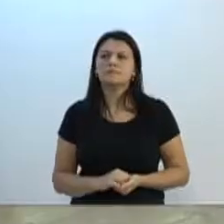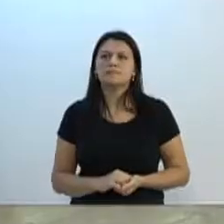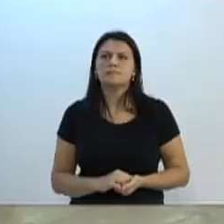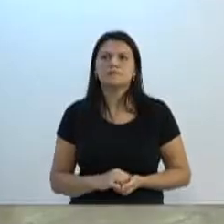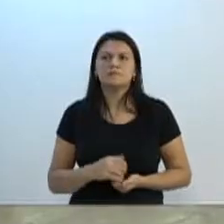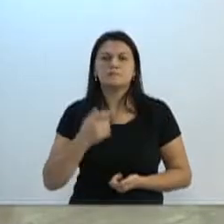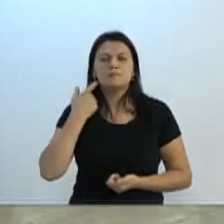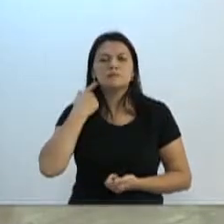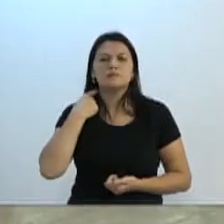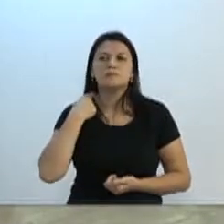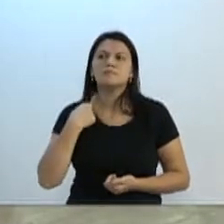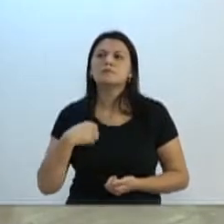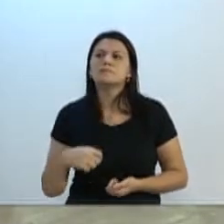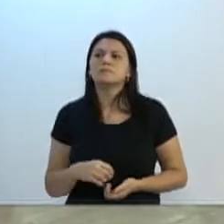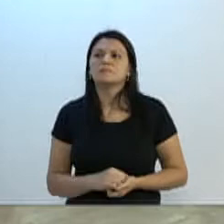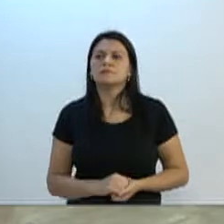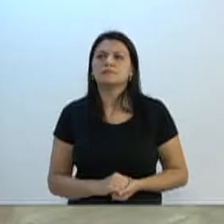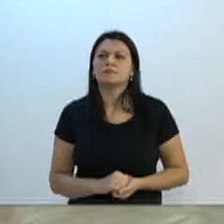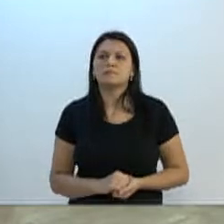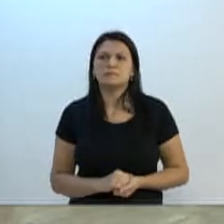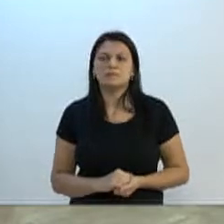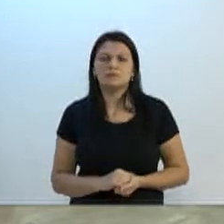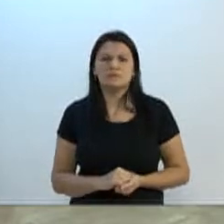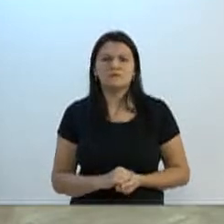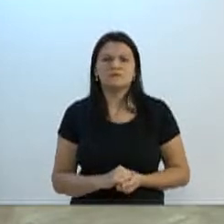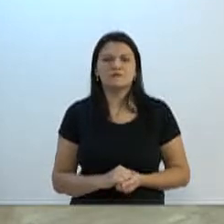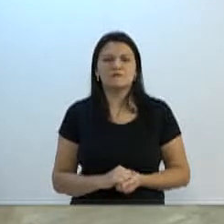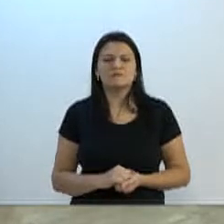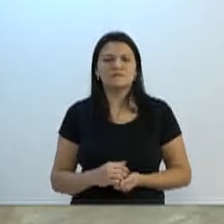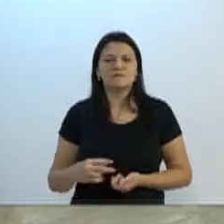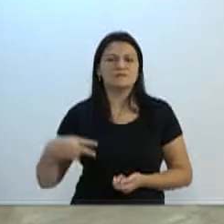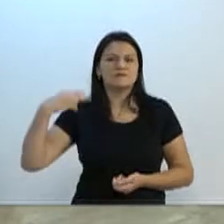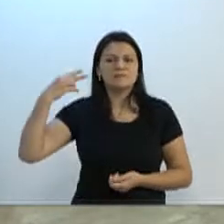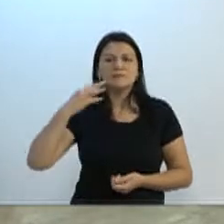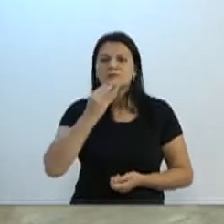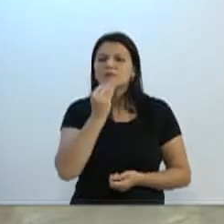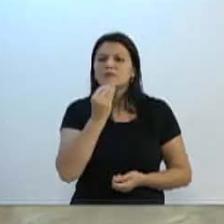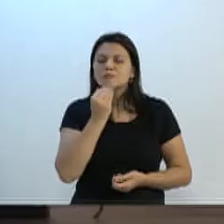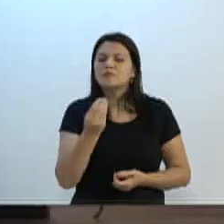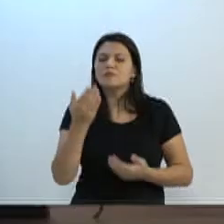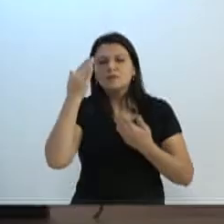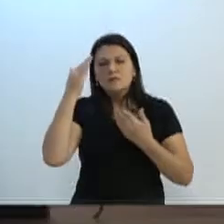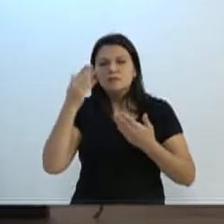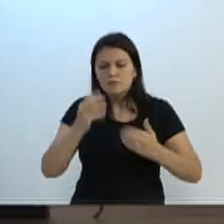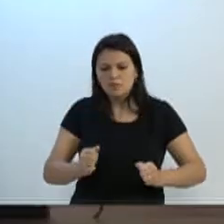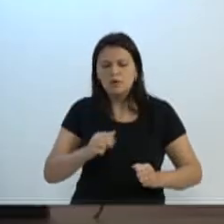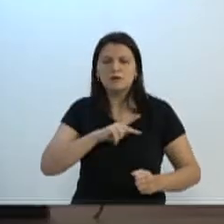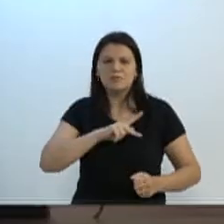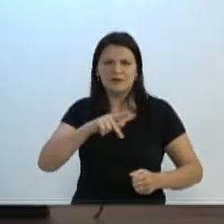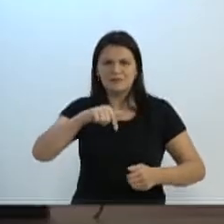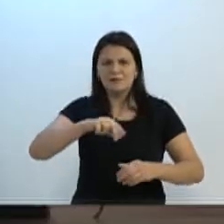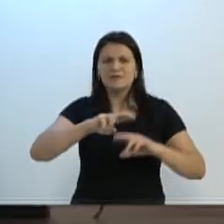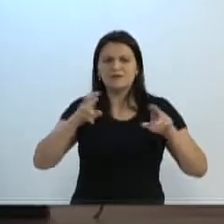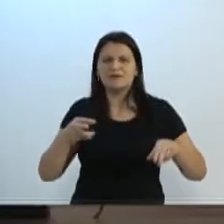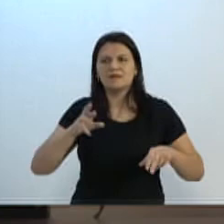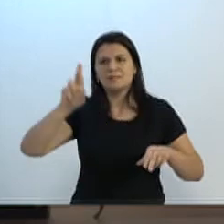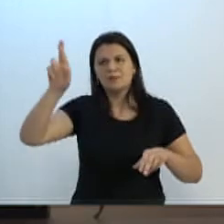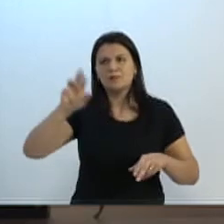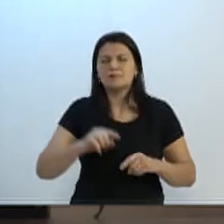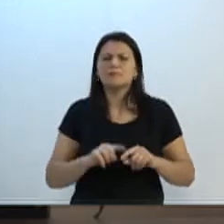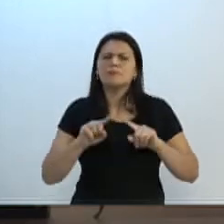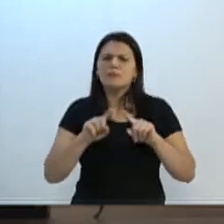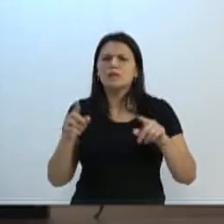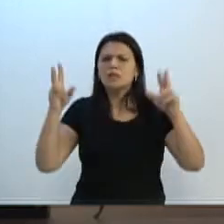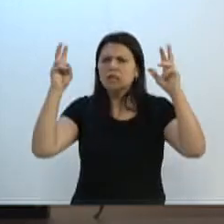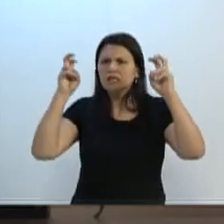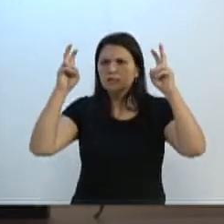agradecer aqui a oportunidade de também poder conduzir os trabalhos aqui na mesa, mas sobre esse assunto com relação que Vossa Excelência também fez e cumpriu o